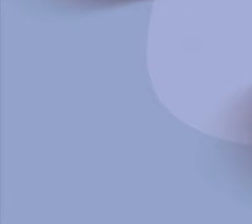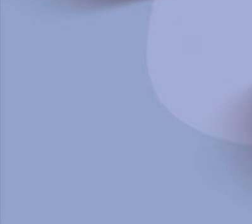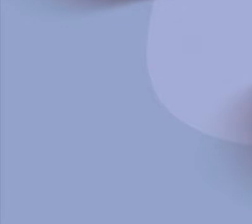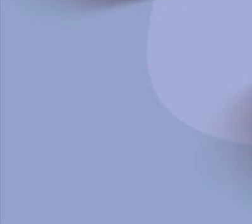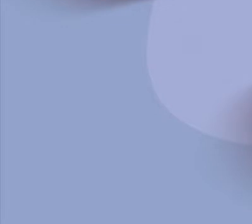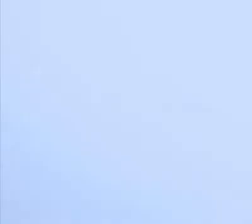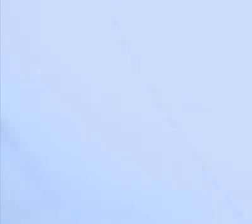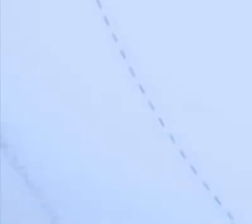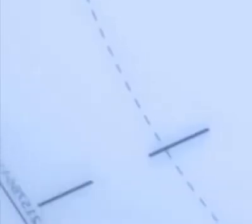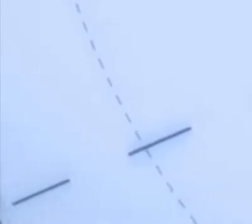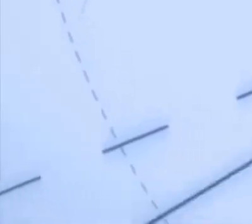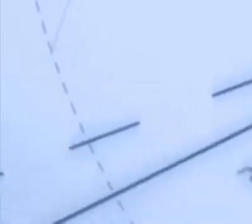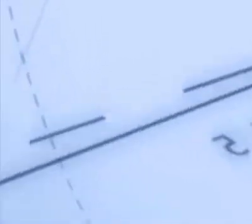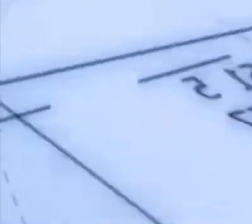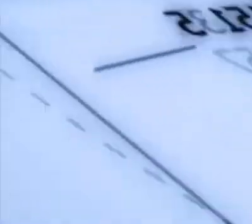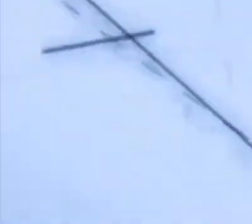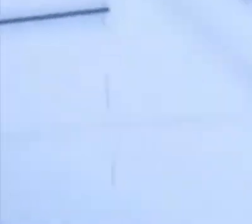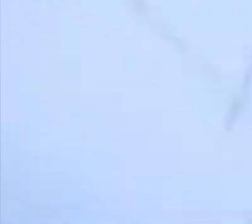Música